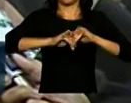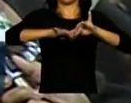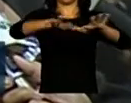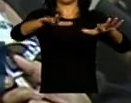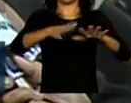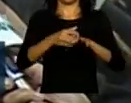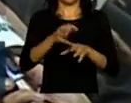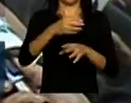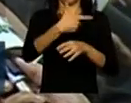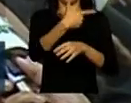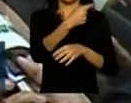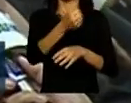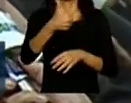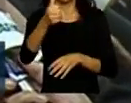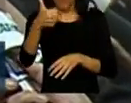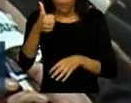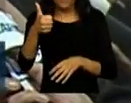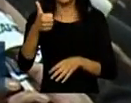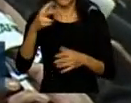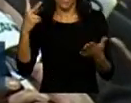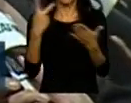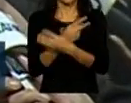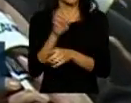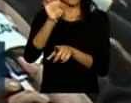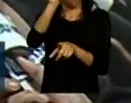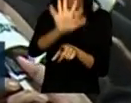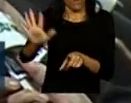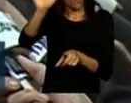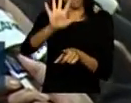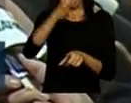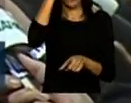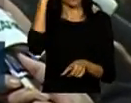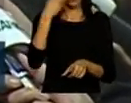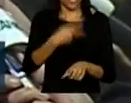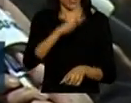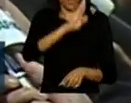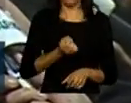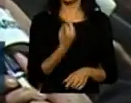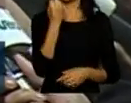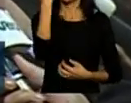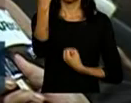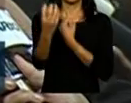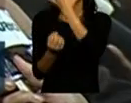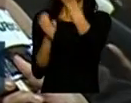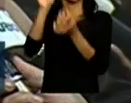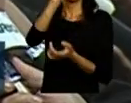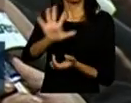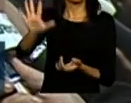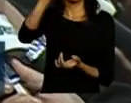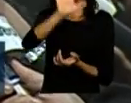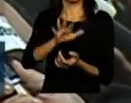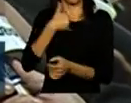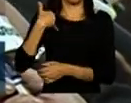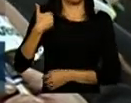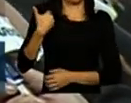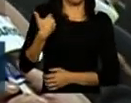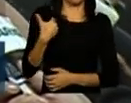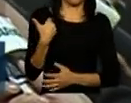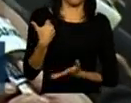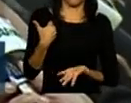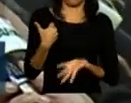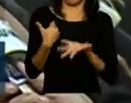em 2011 no continente europeu vários brasileiros brasileiros que viajaram pela Europa com faixa etária